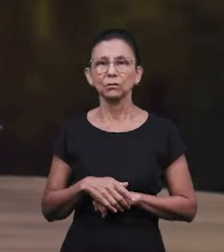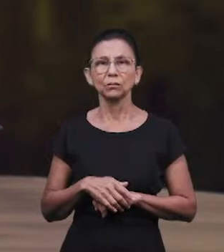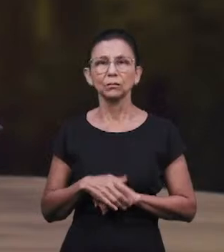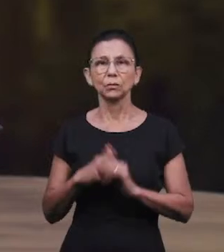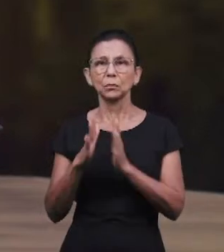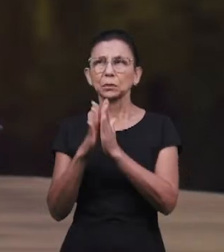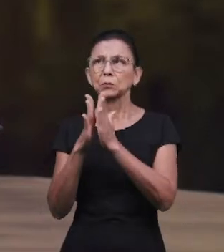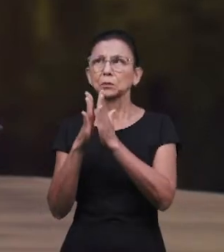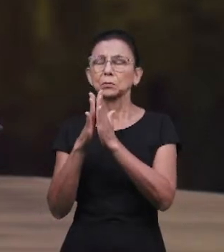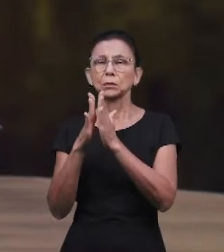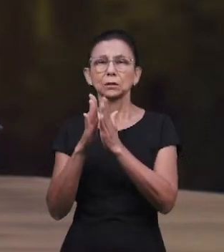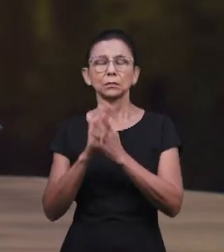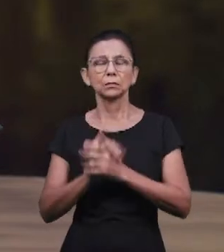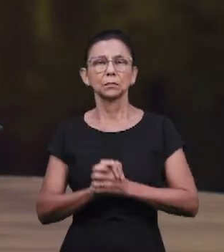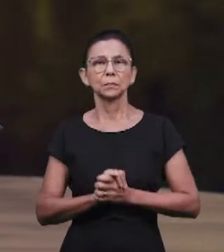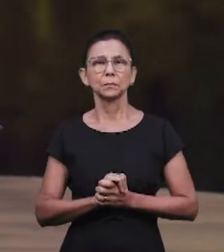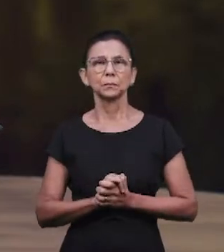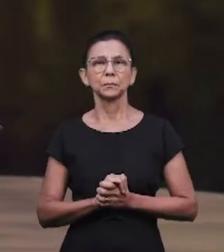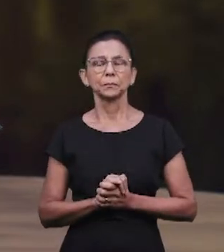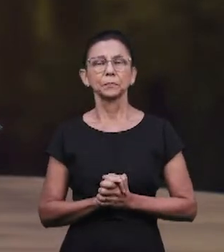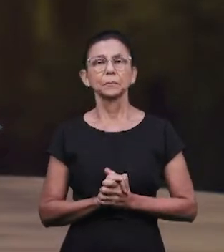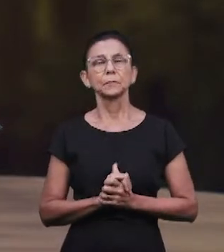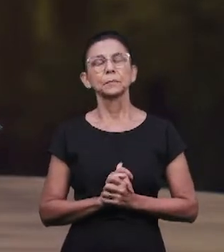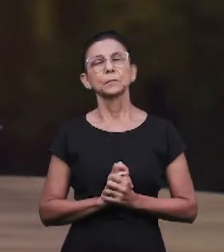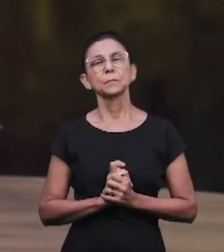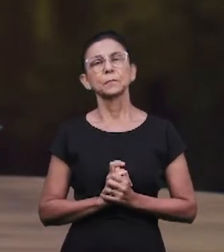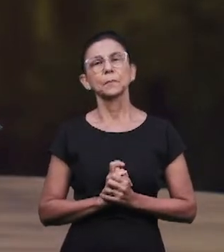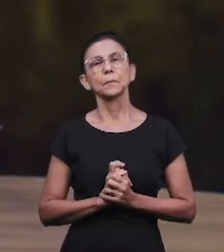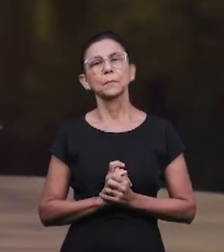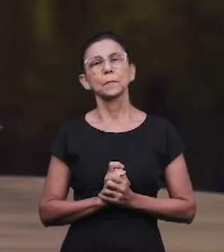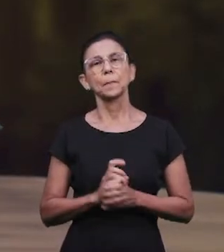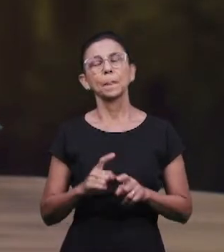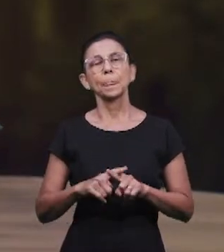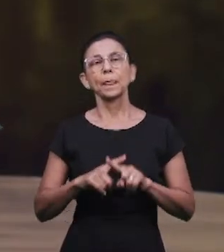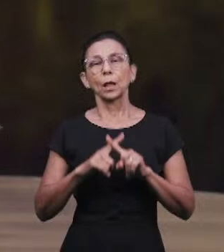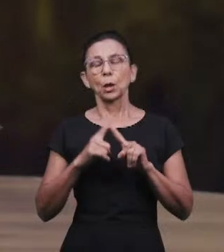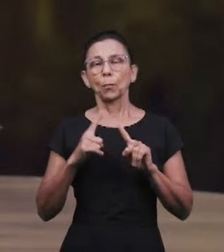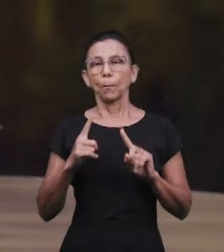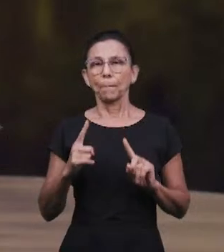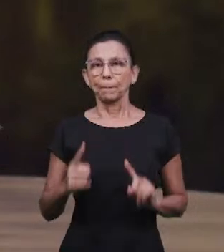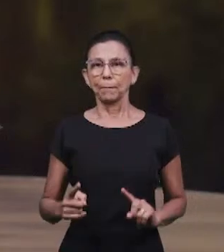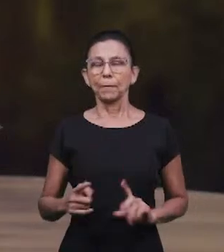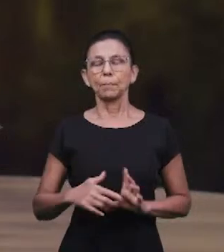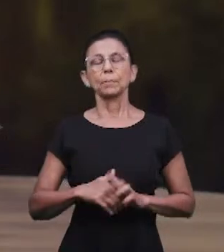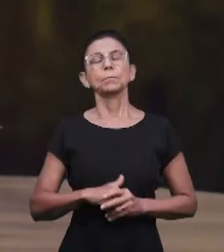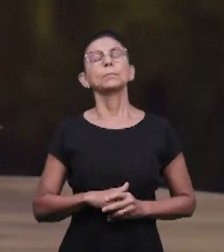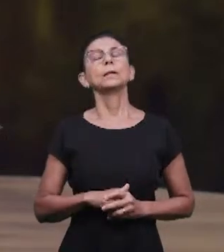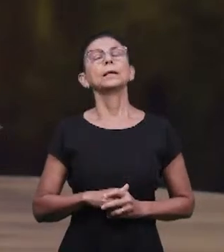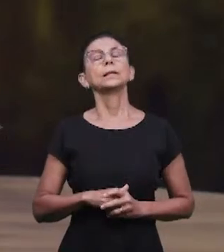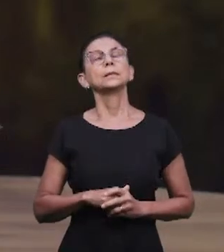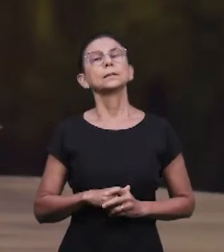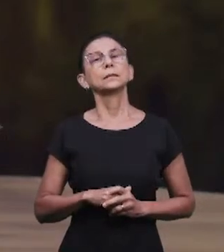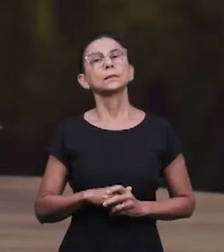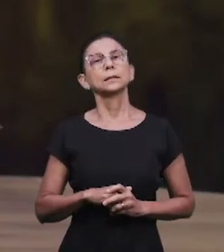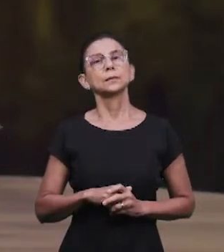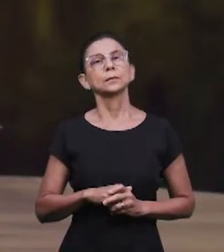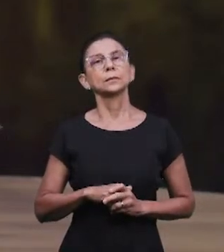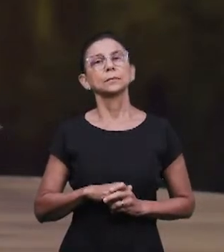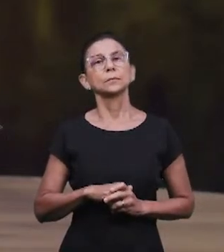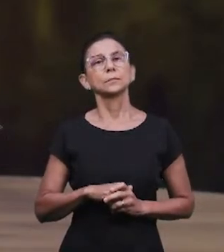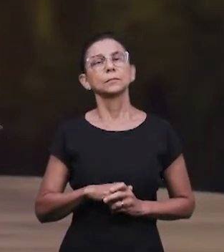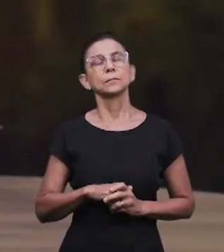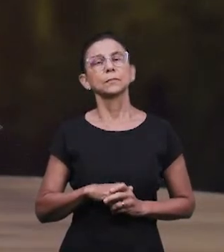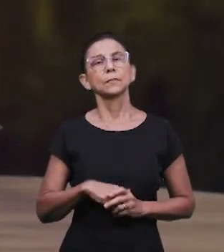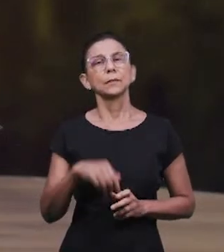assim. Mas os pais tinham educado. E ele soube distinguir